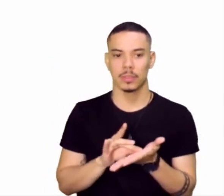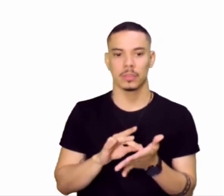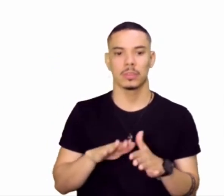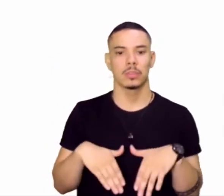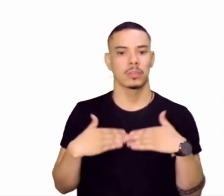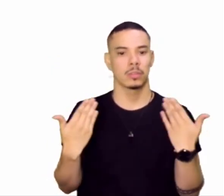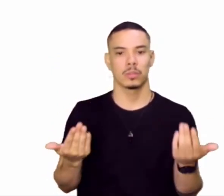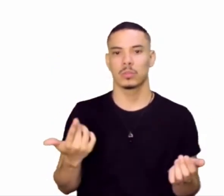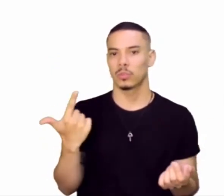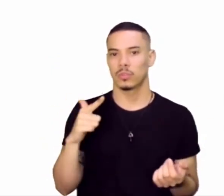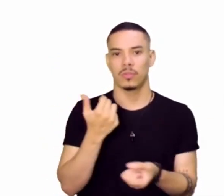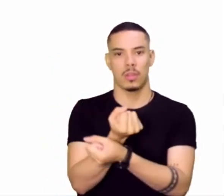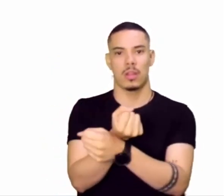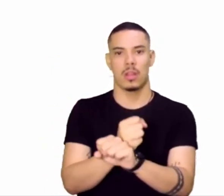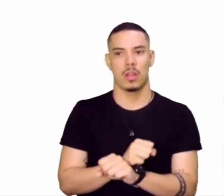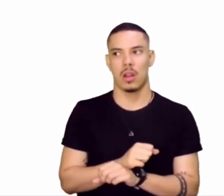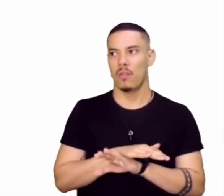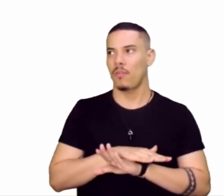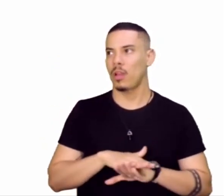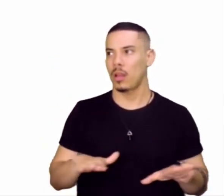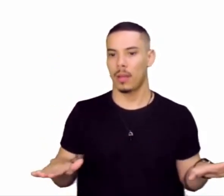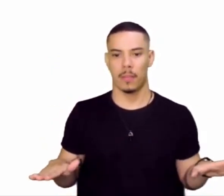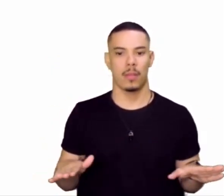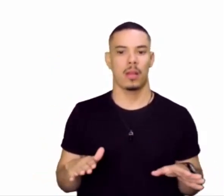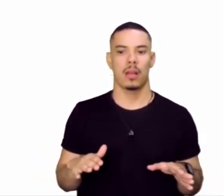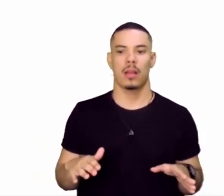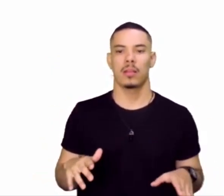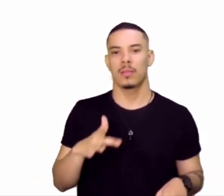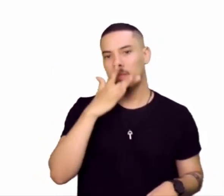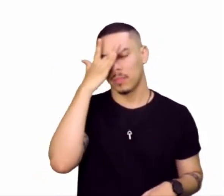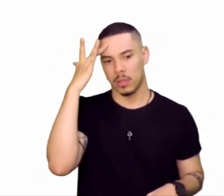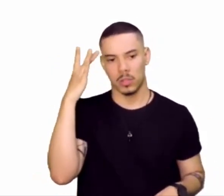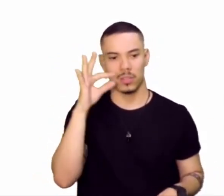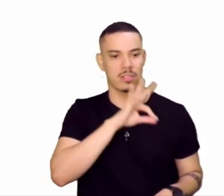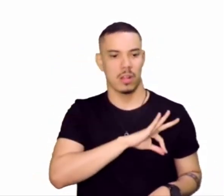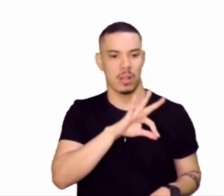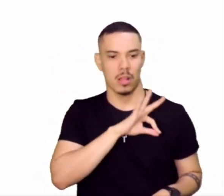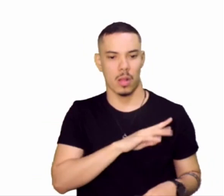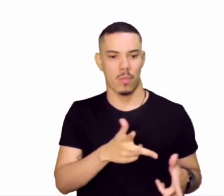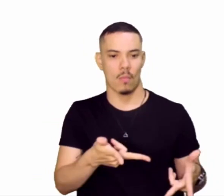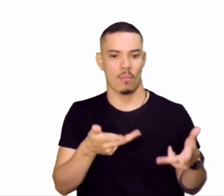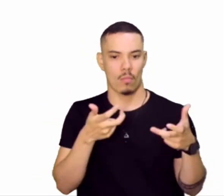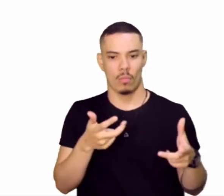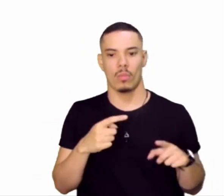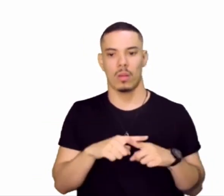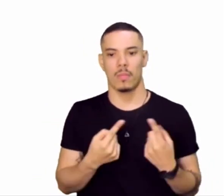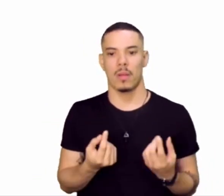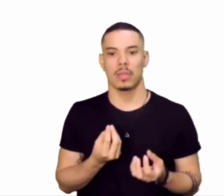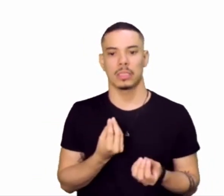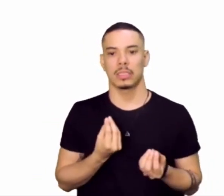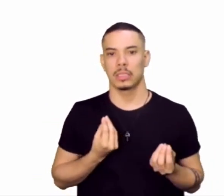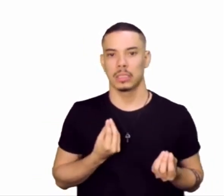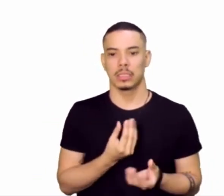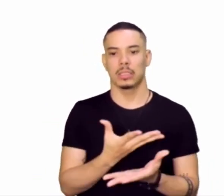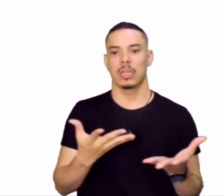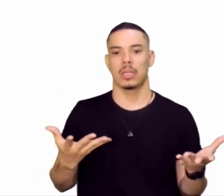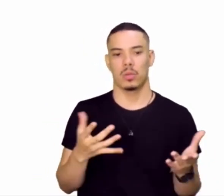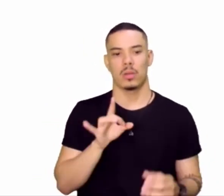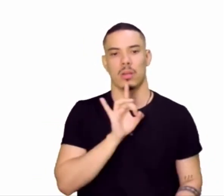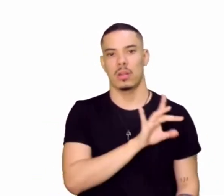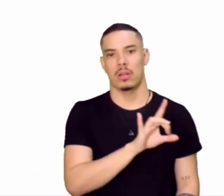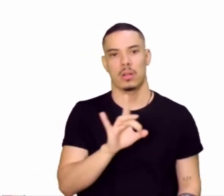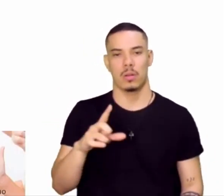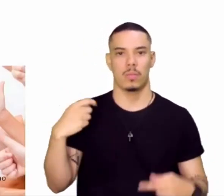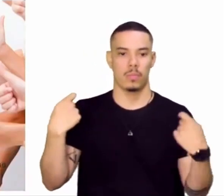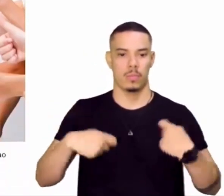não houvesse escravos, servos, assalariados, explorados, mas fosse dado a cada um segundo as necessidades e